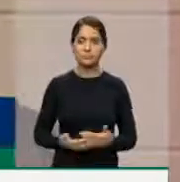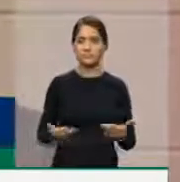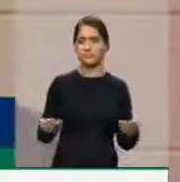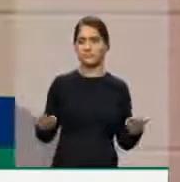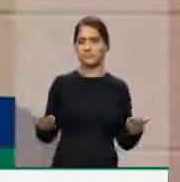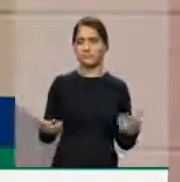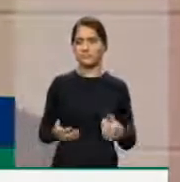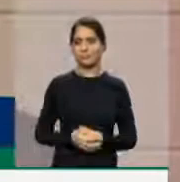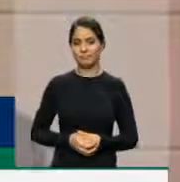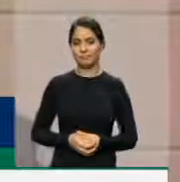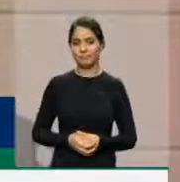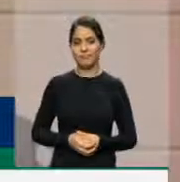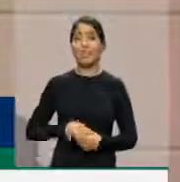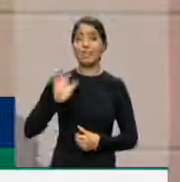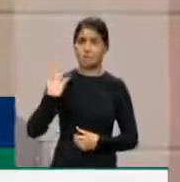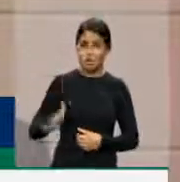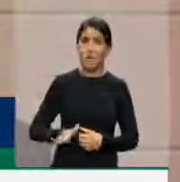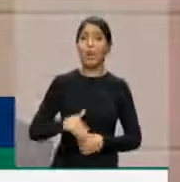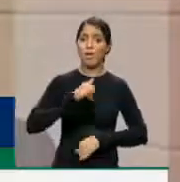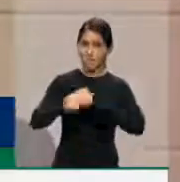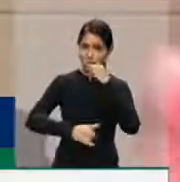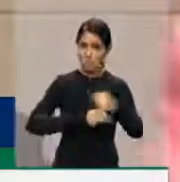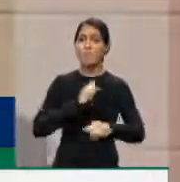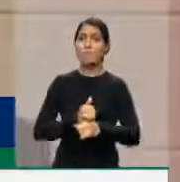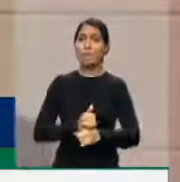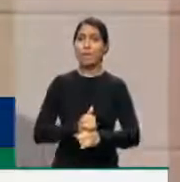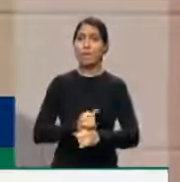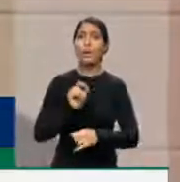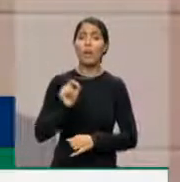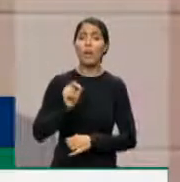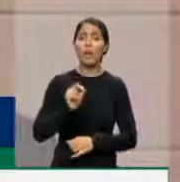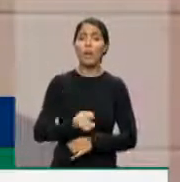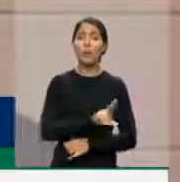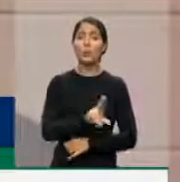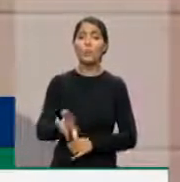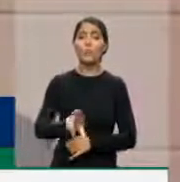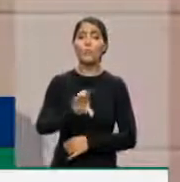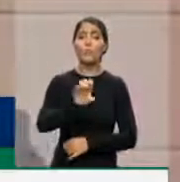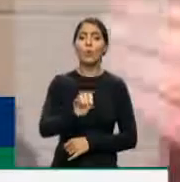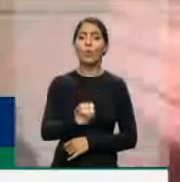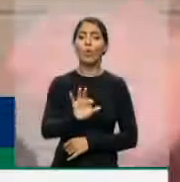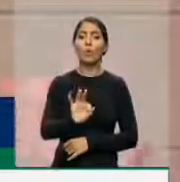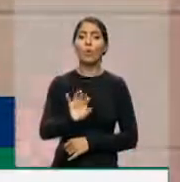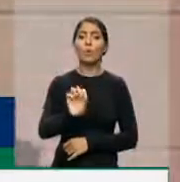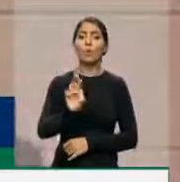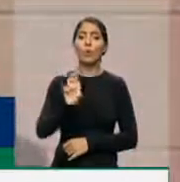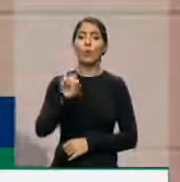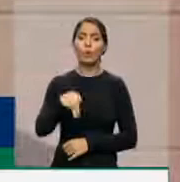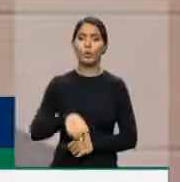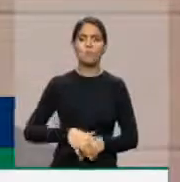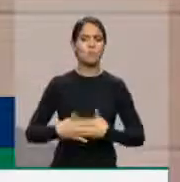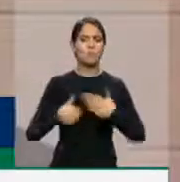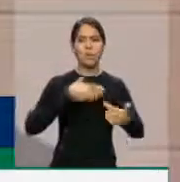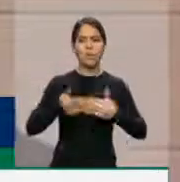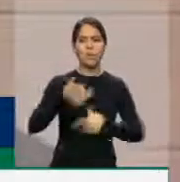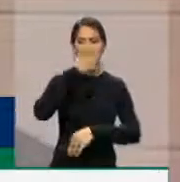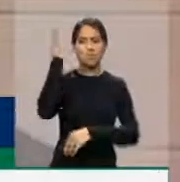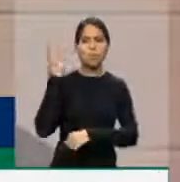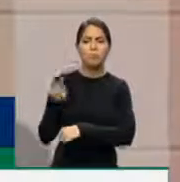está disponível na internet, chama O Fórum, basta qualquer um procurar. É o presidente da República do